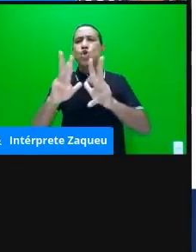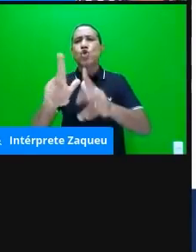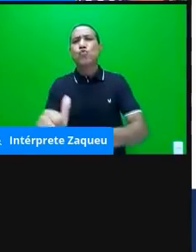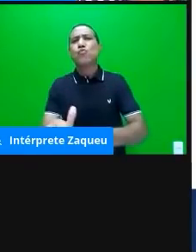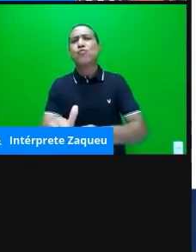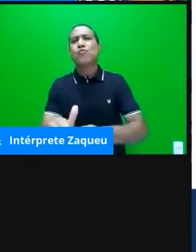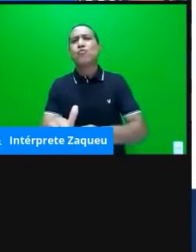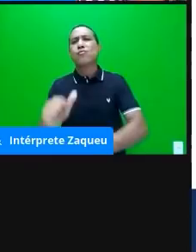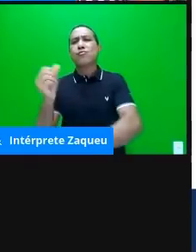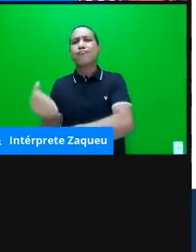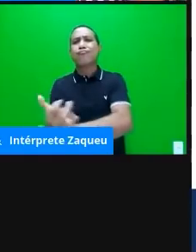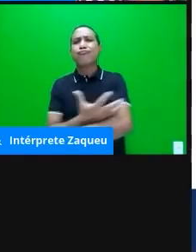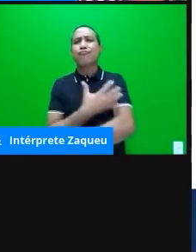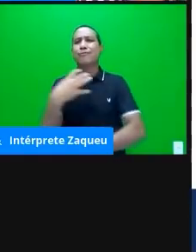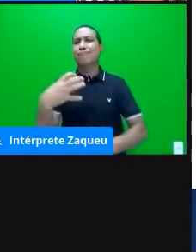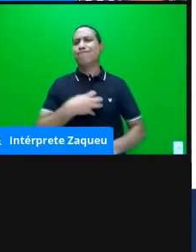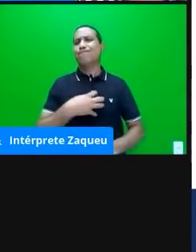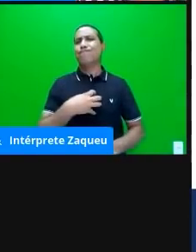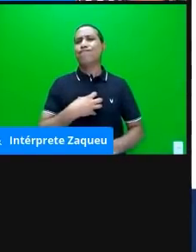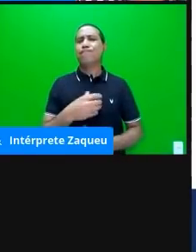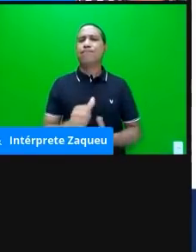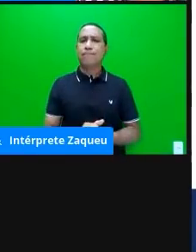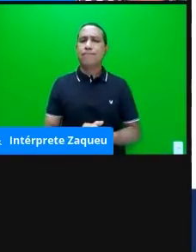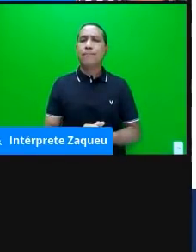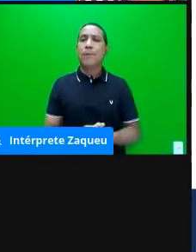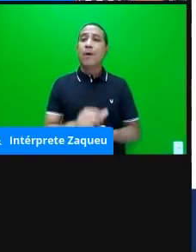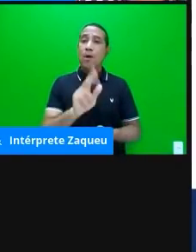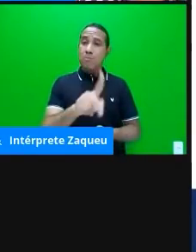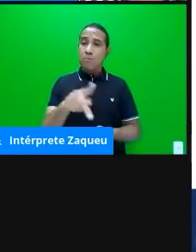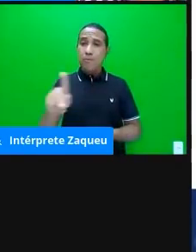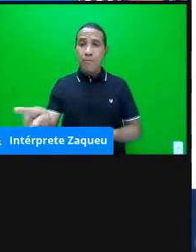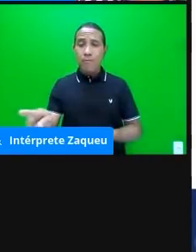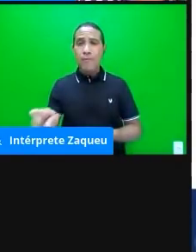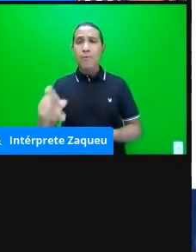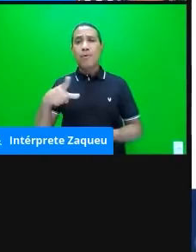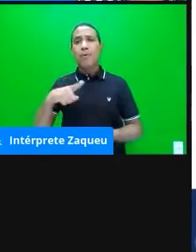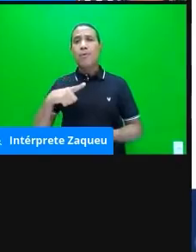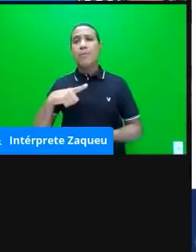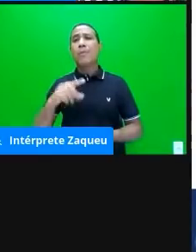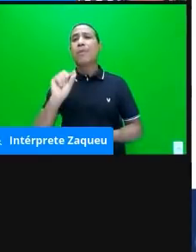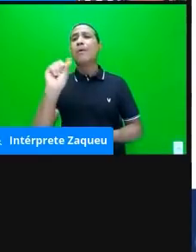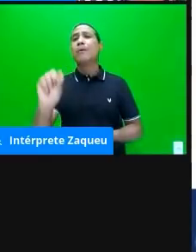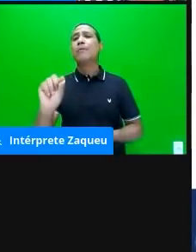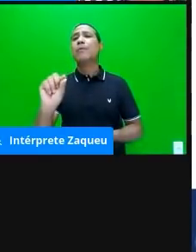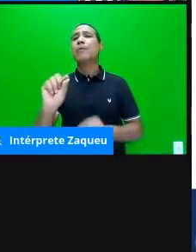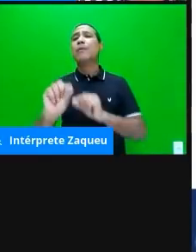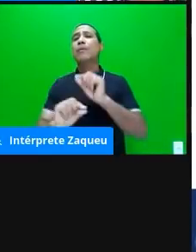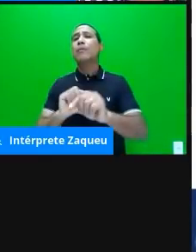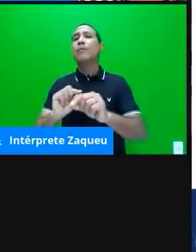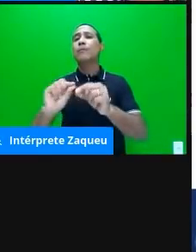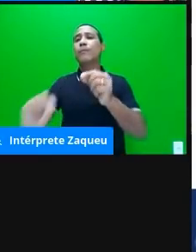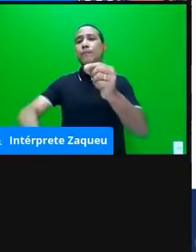Professores. O próximo, professores. Existem 3 fatores